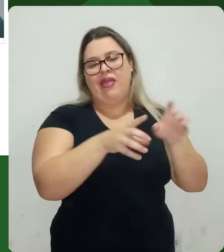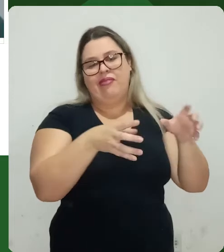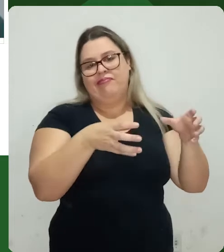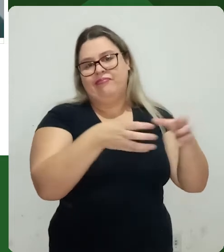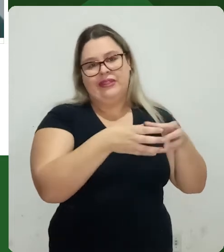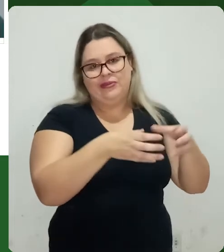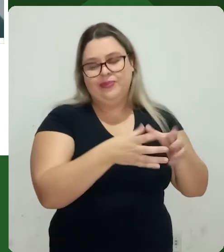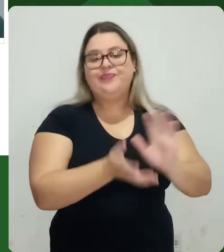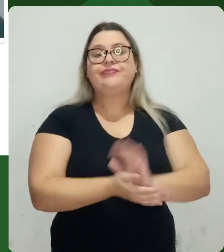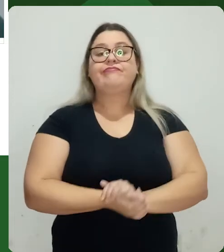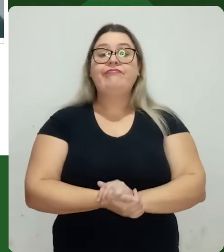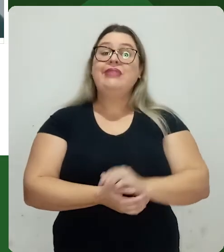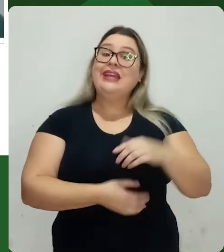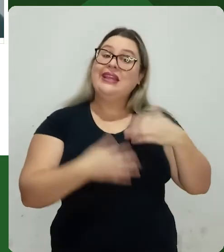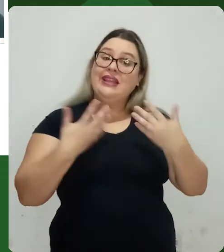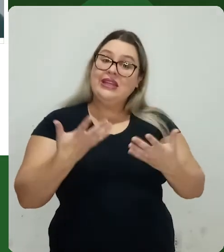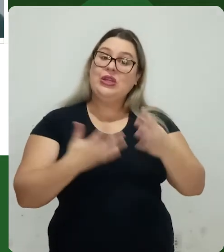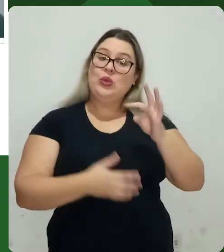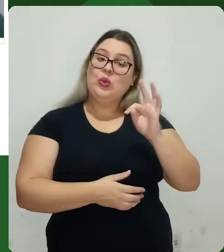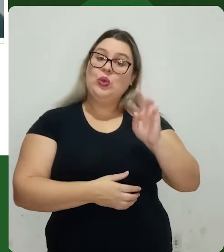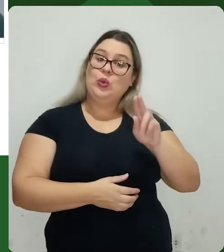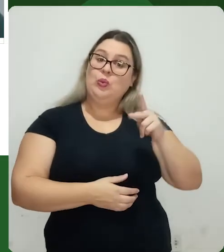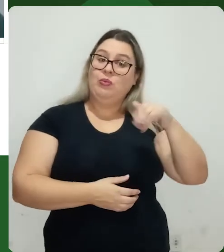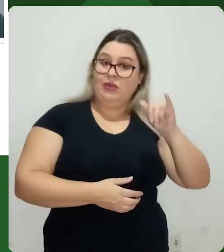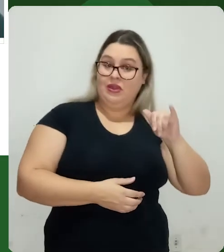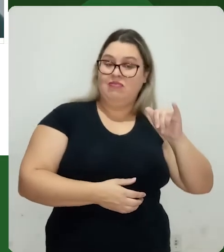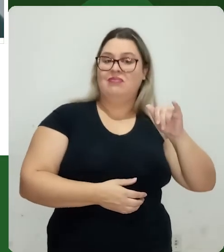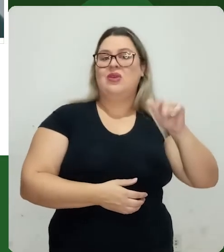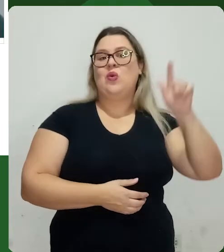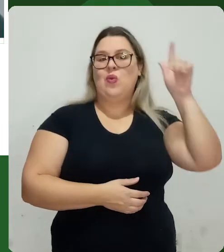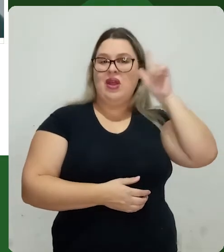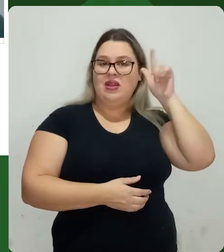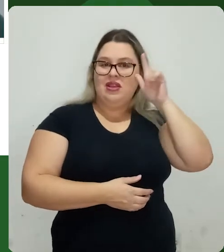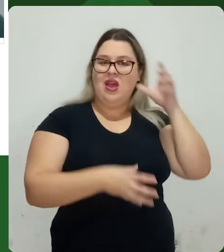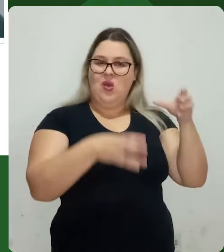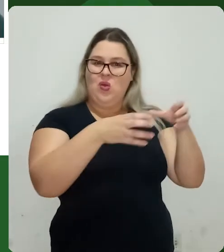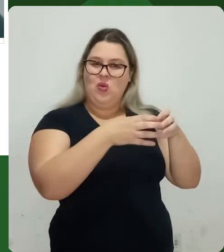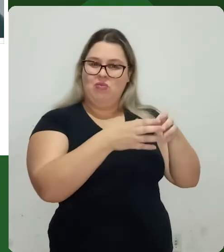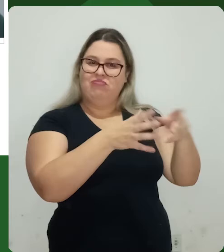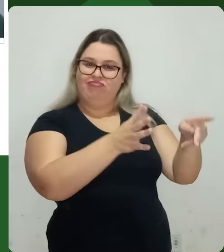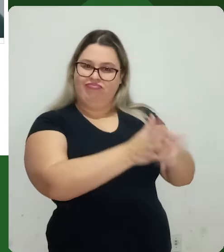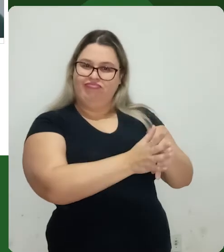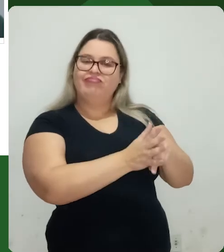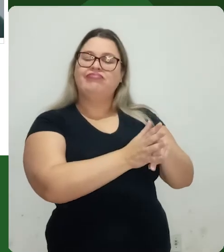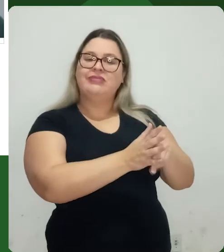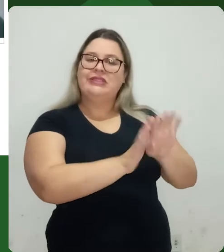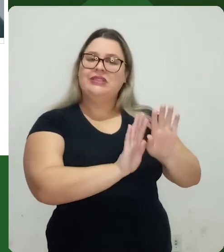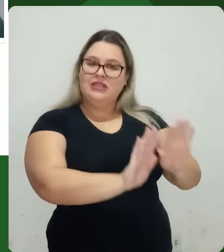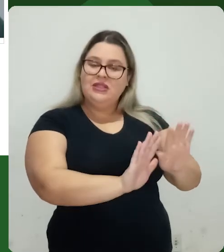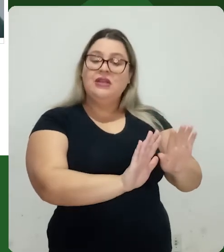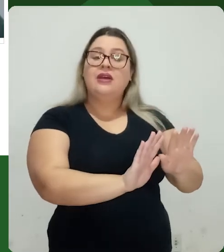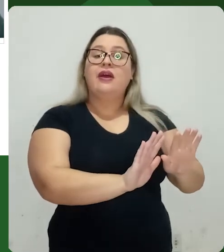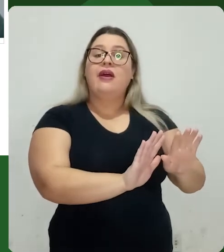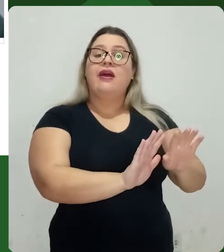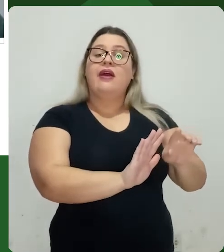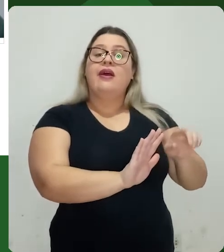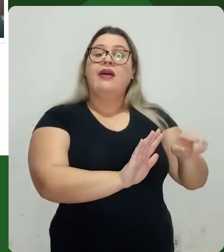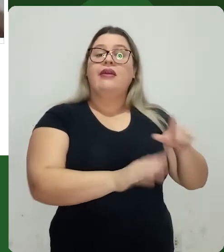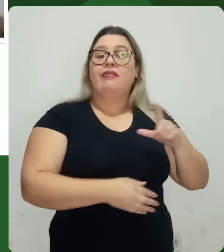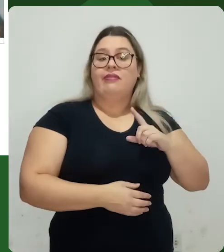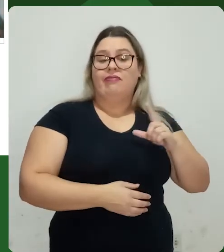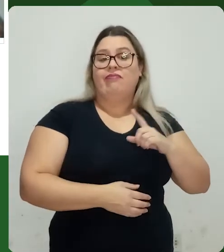cultura e de cada tribo. Então, os tupi-guaranis, que são parte de um grupo expressivo, os guaranis